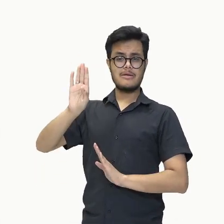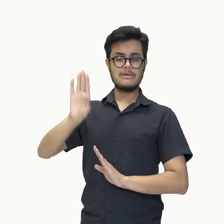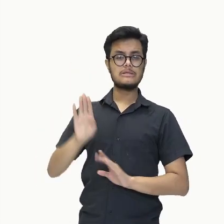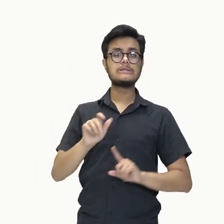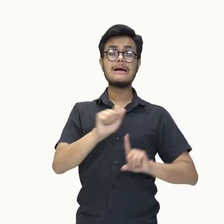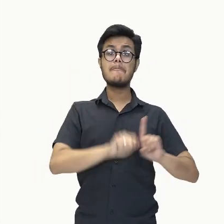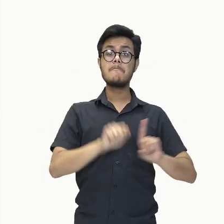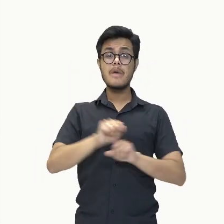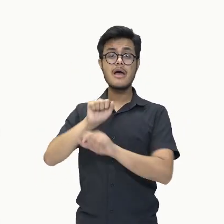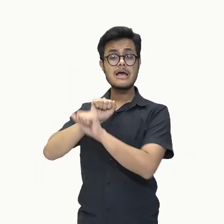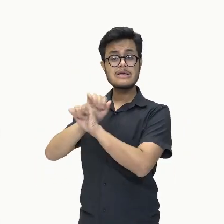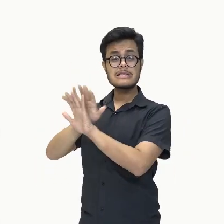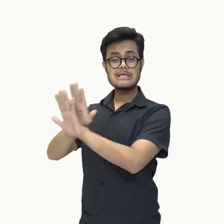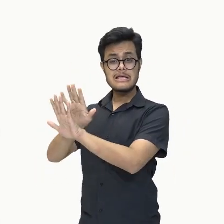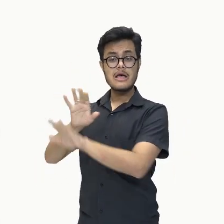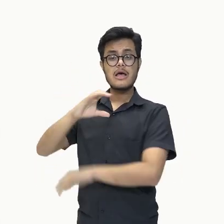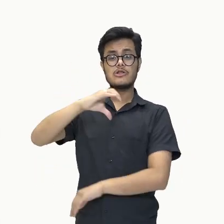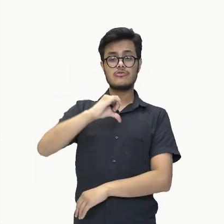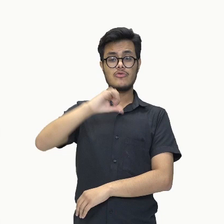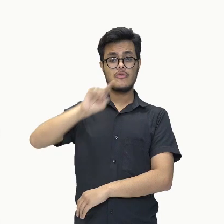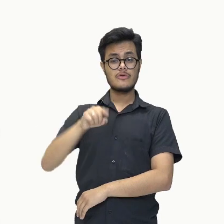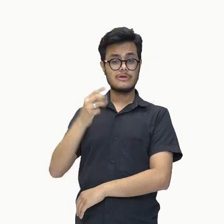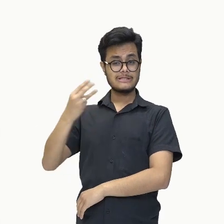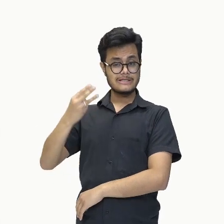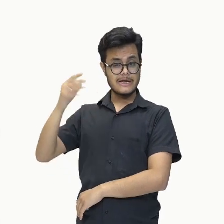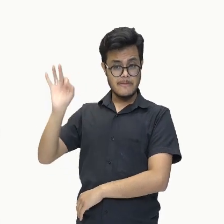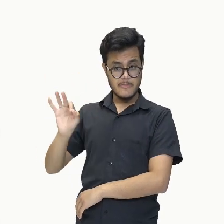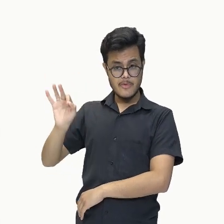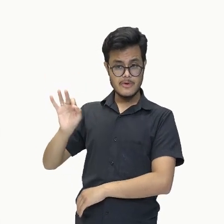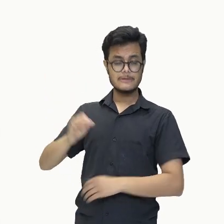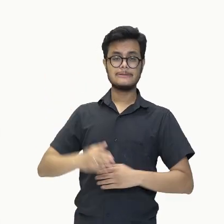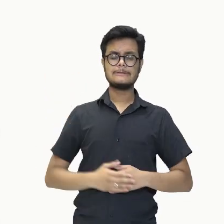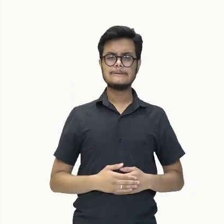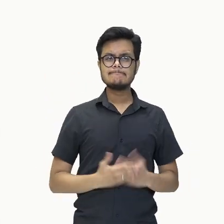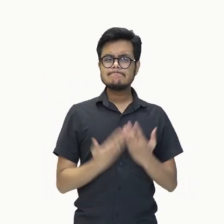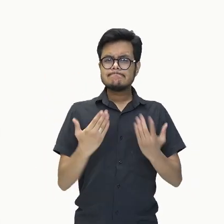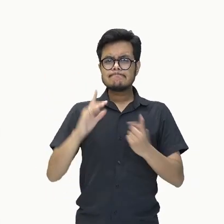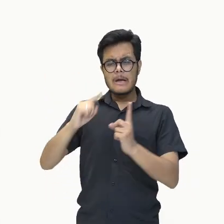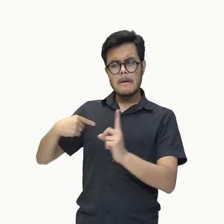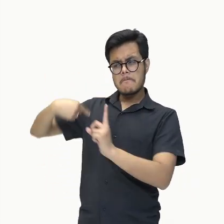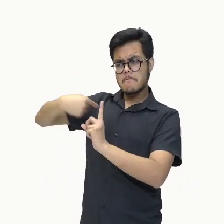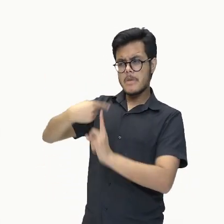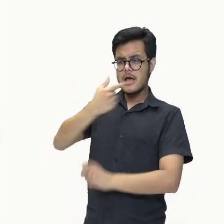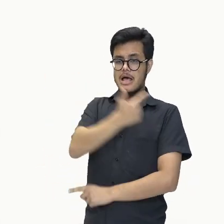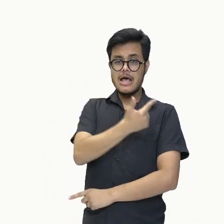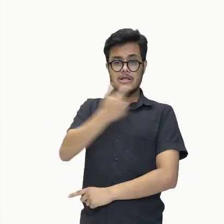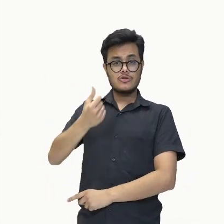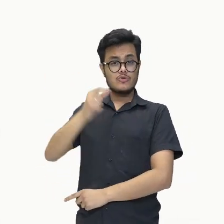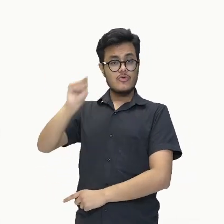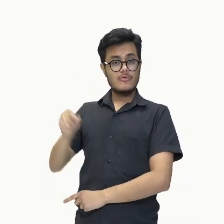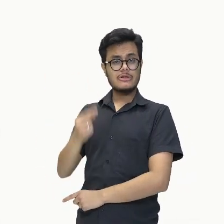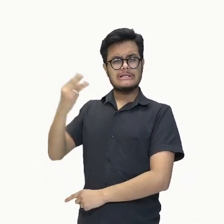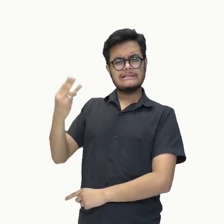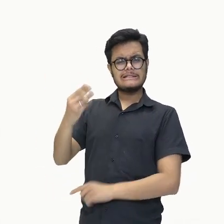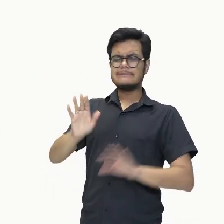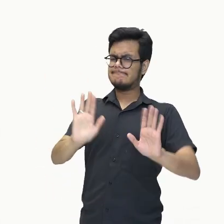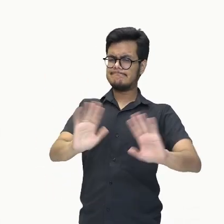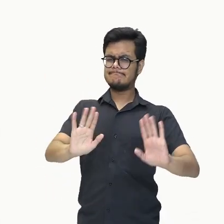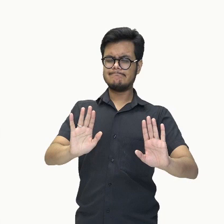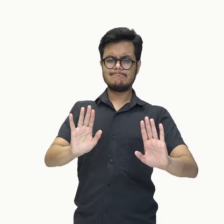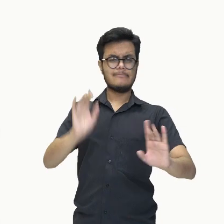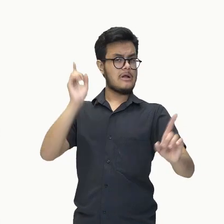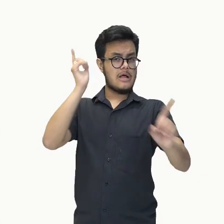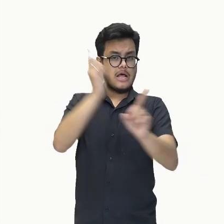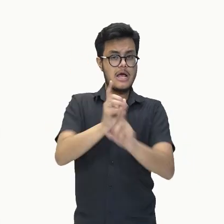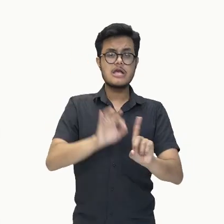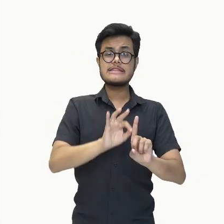de 9,3%. O aumento de 12,3% de outubro ainda não pegou essa elevação de temperatura em